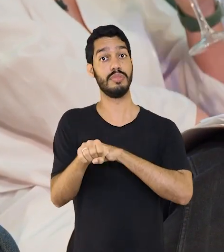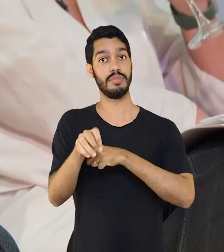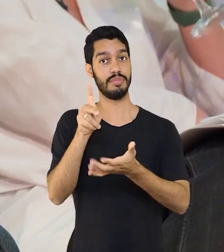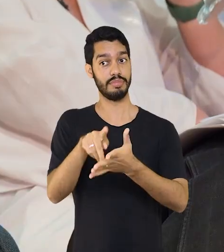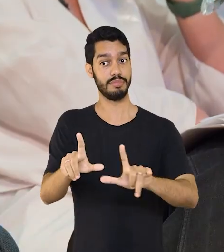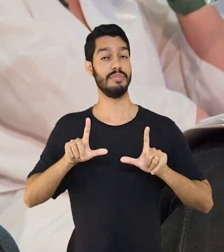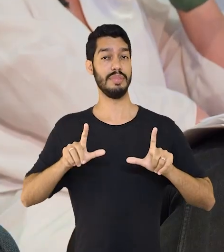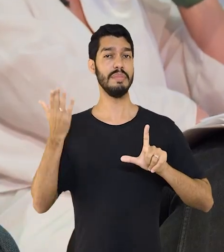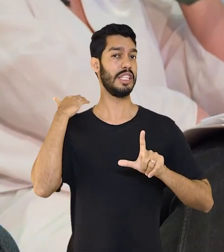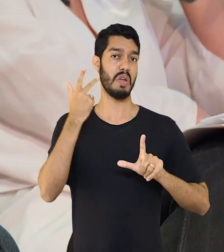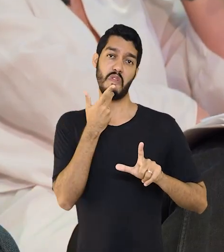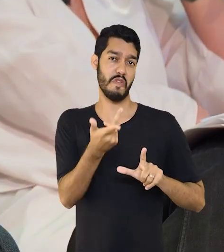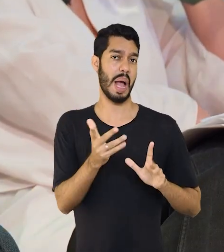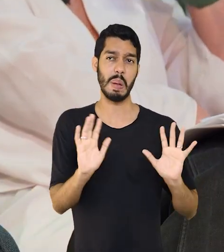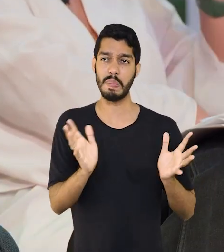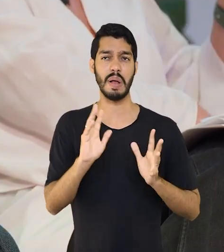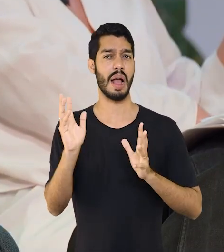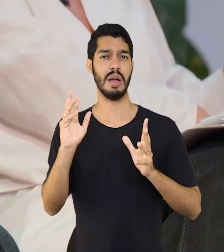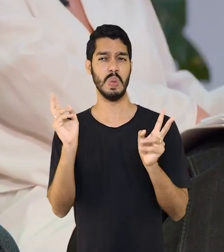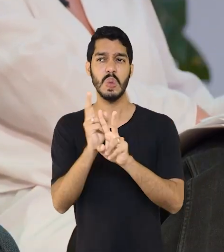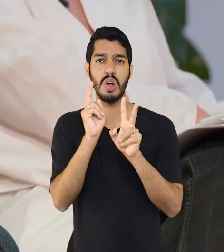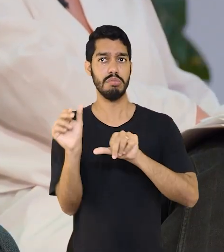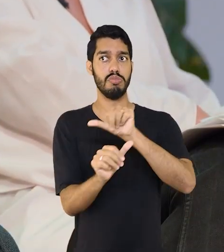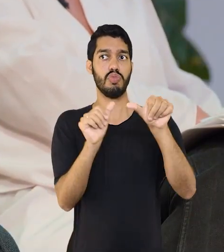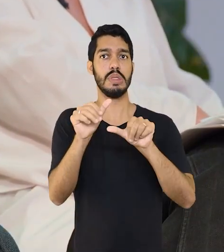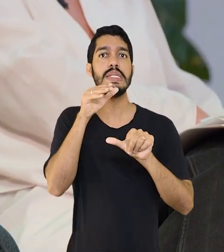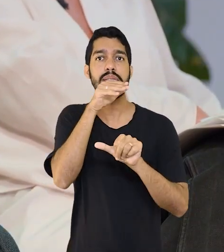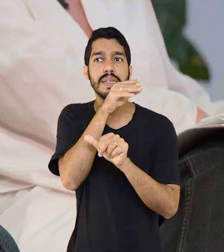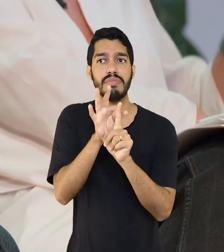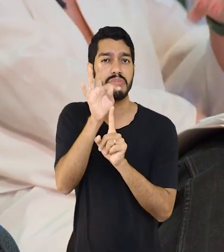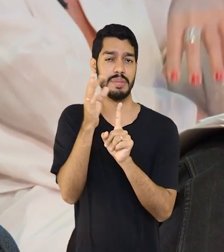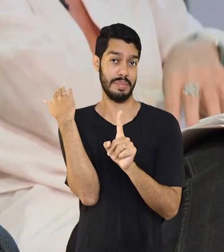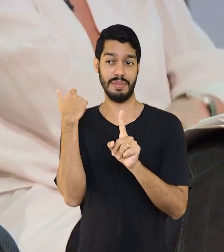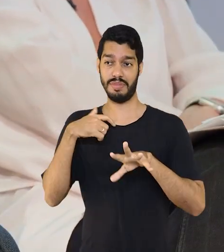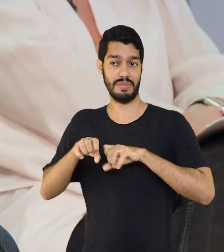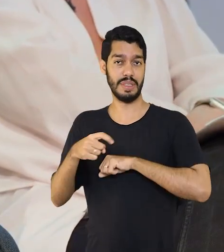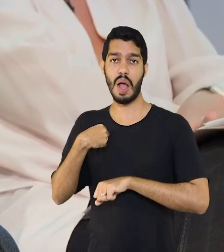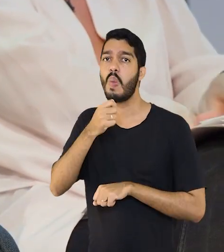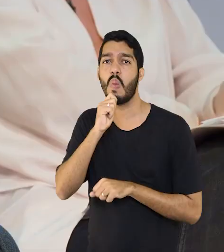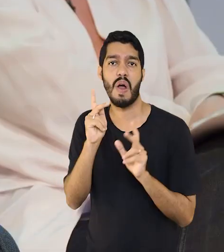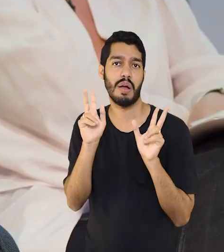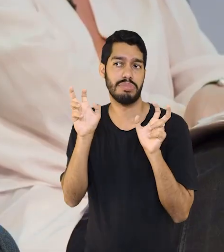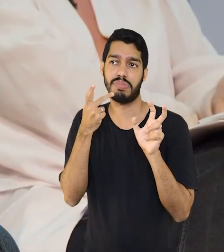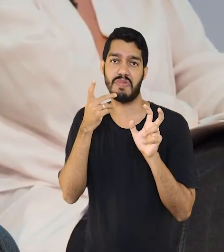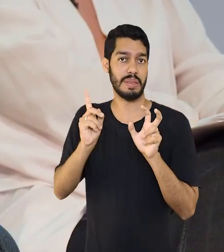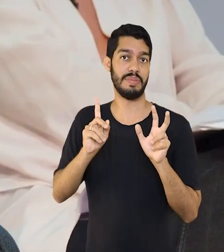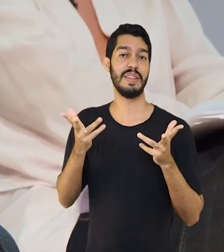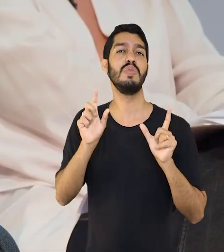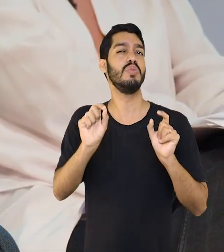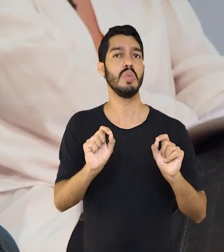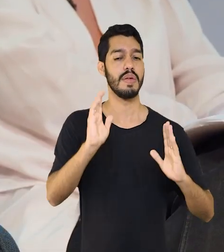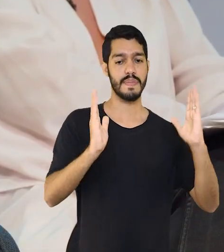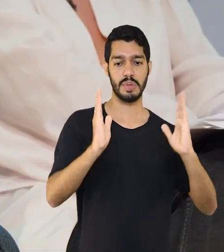2016. Eu formei em 2016. E nem se falava em onda de calor em 2016. Não se falava, assim, na minha formação.